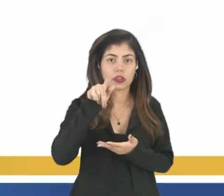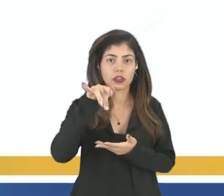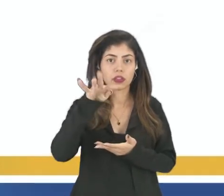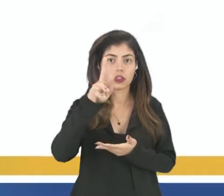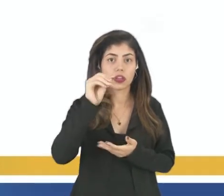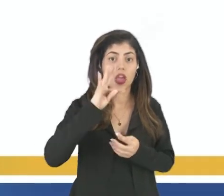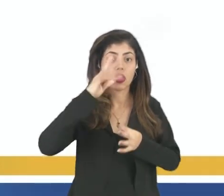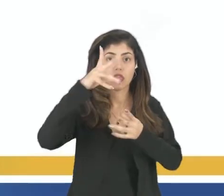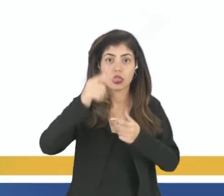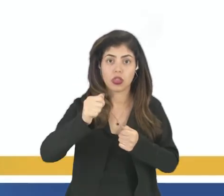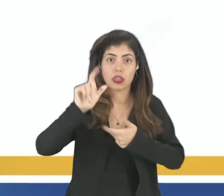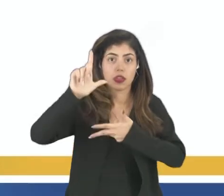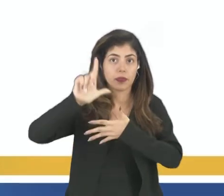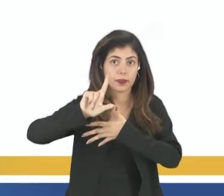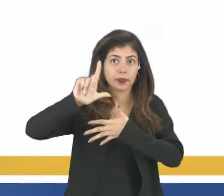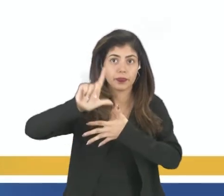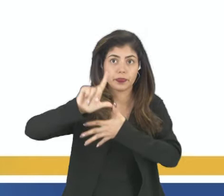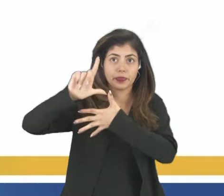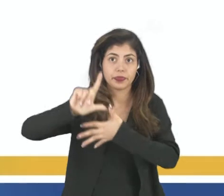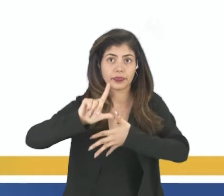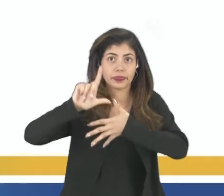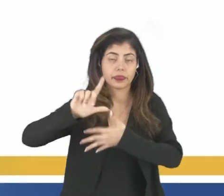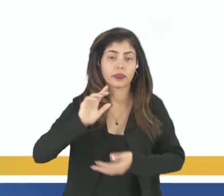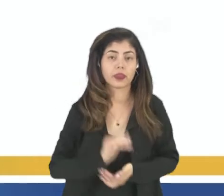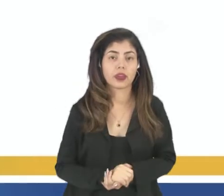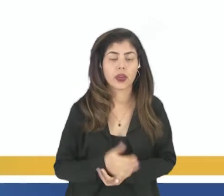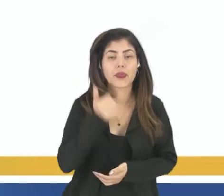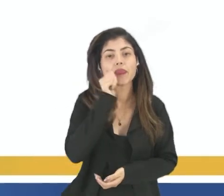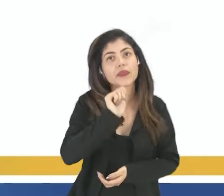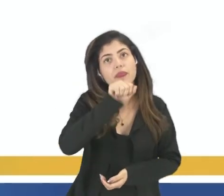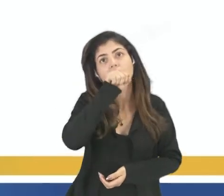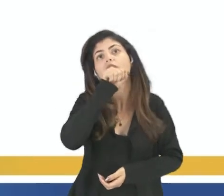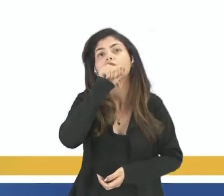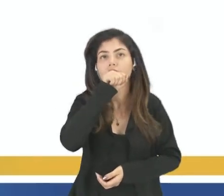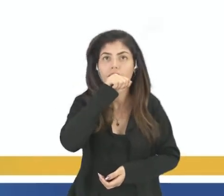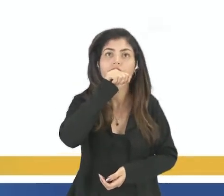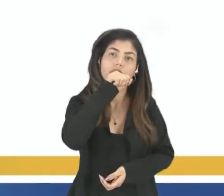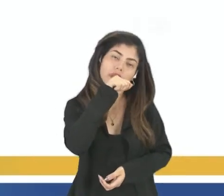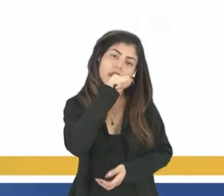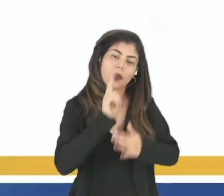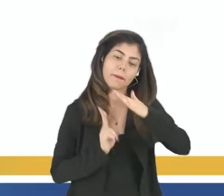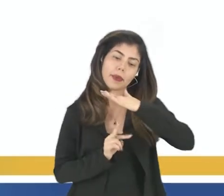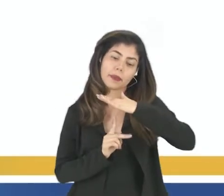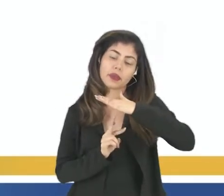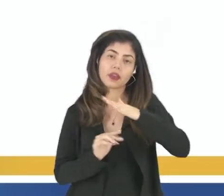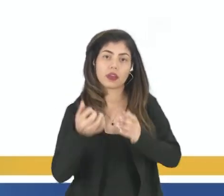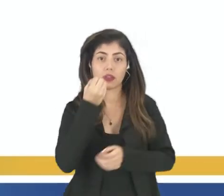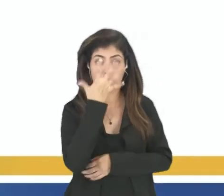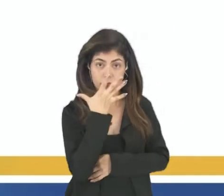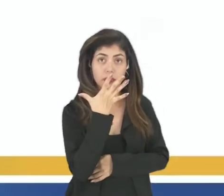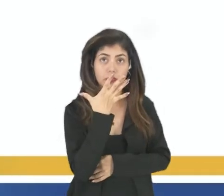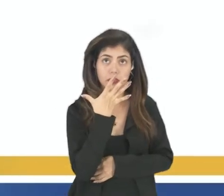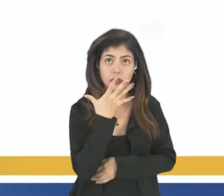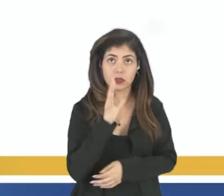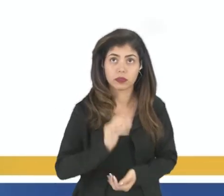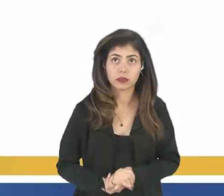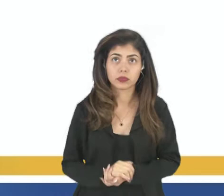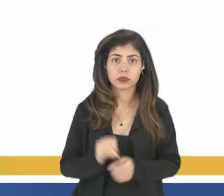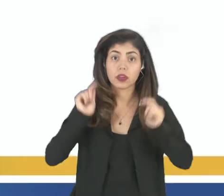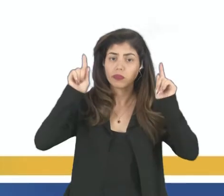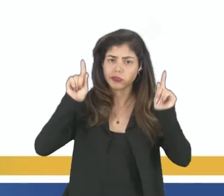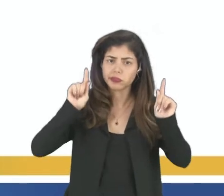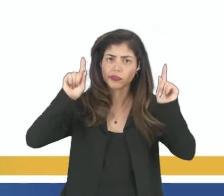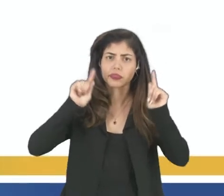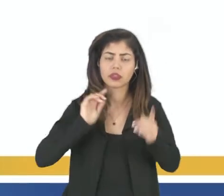toda a América Latina, as mães da Praça de Maio, que as mães iam para a praça com as fotos dos seus filhos, reivindicando